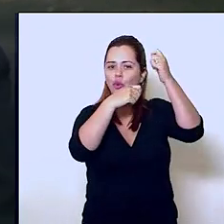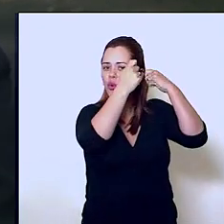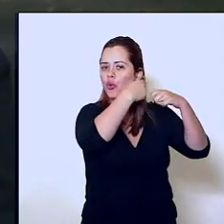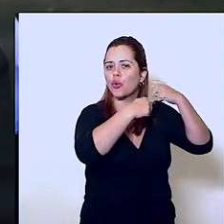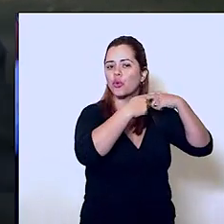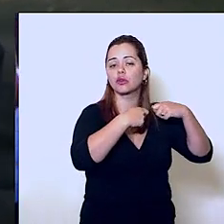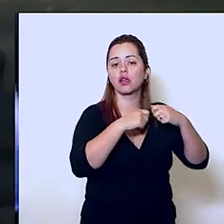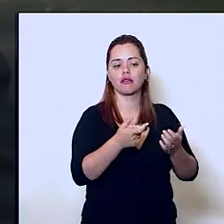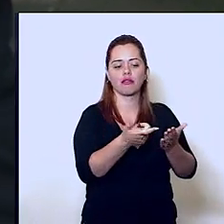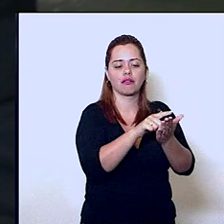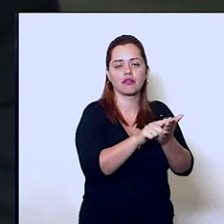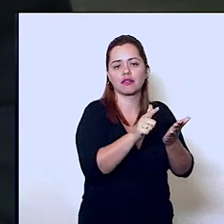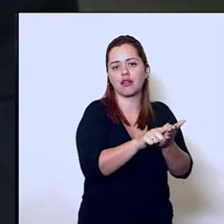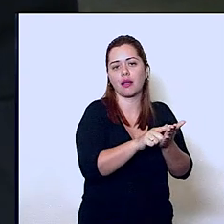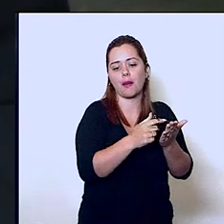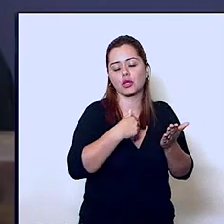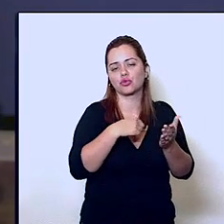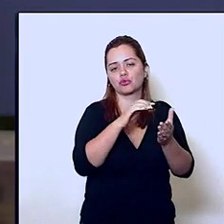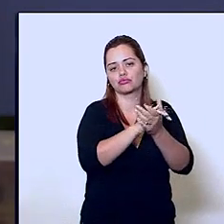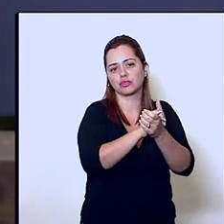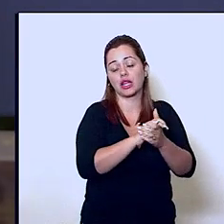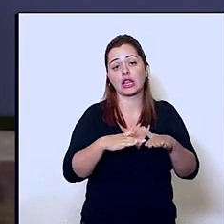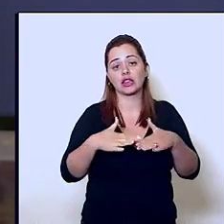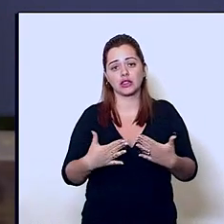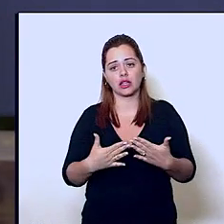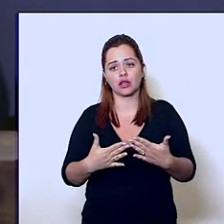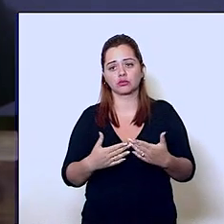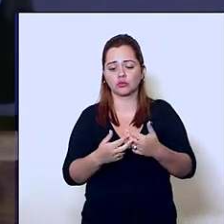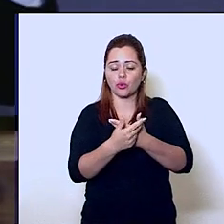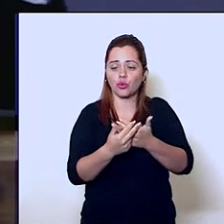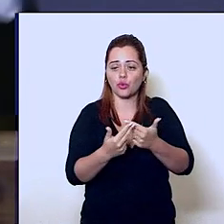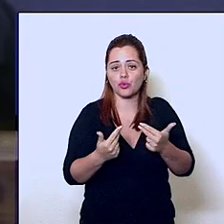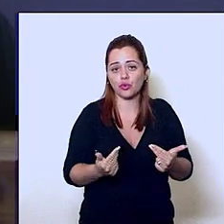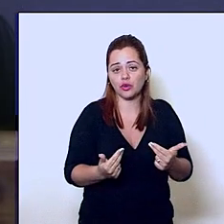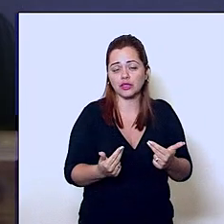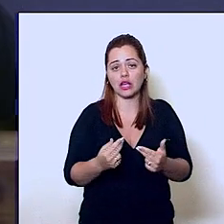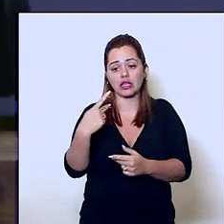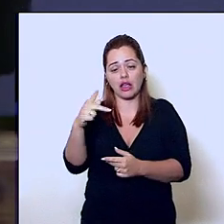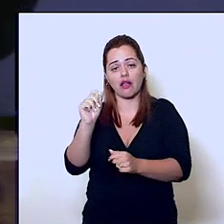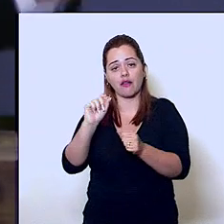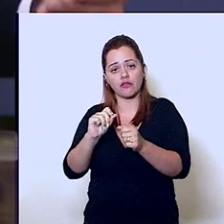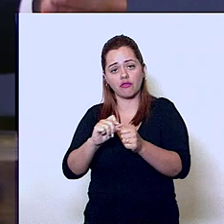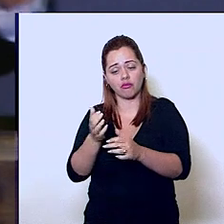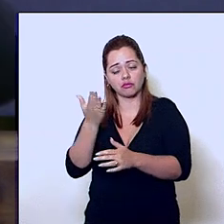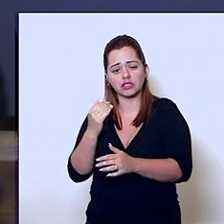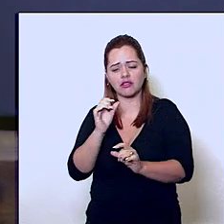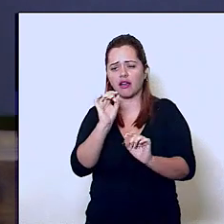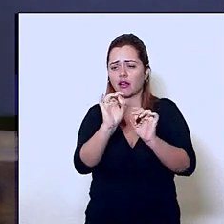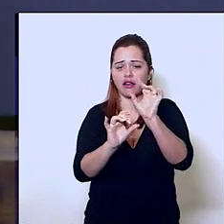esposa. Então, são traços, né, que, para cada um aqui, eu tenho certeza que ele deixou